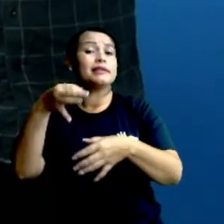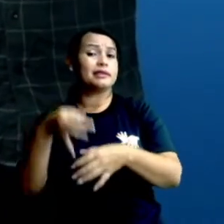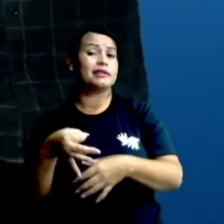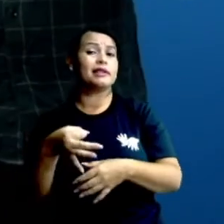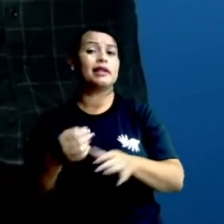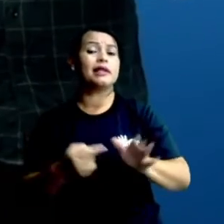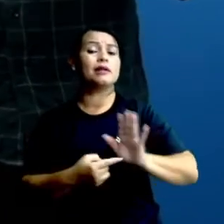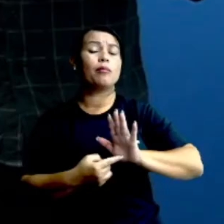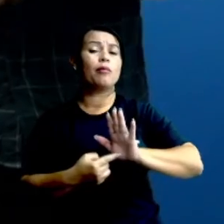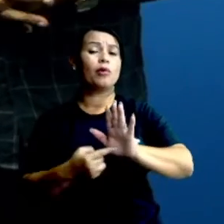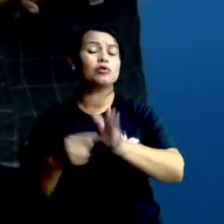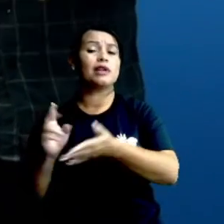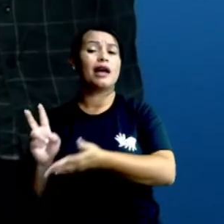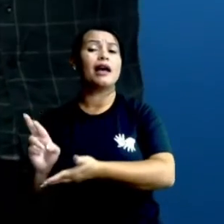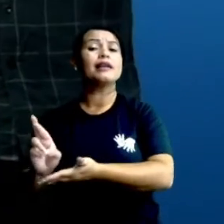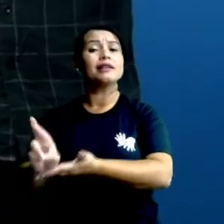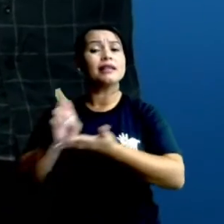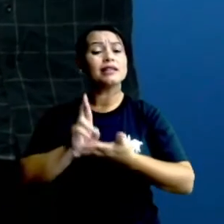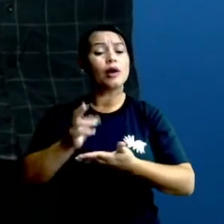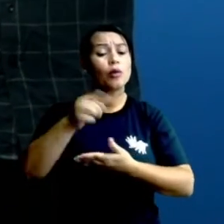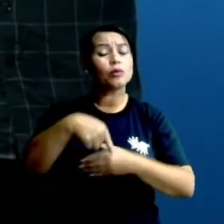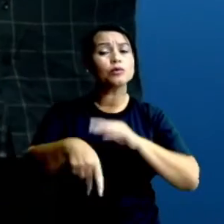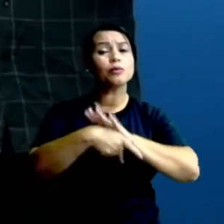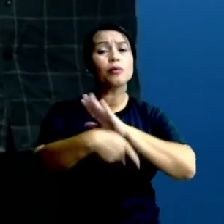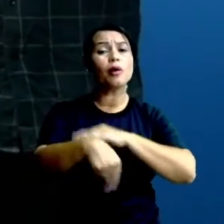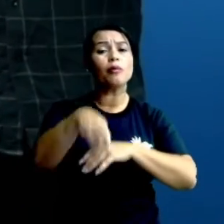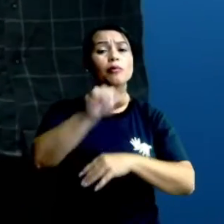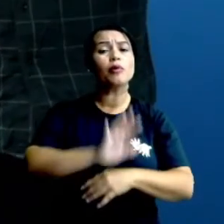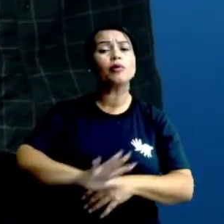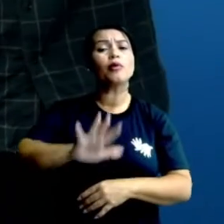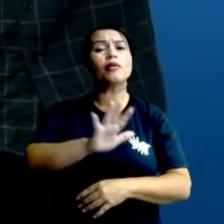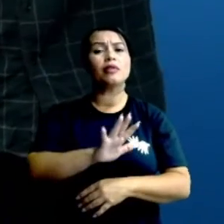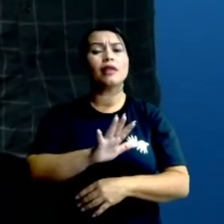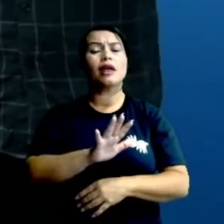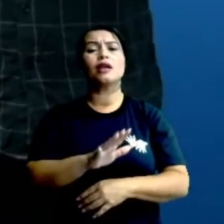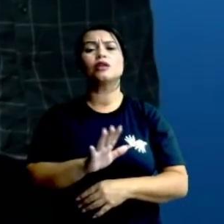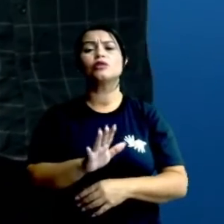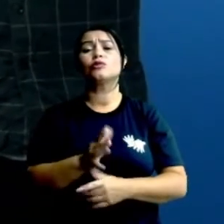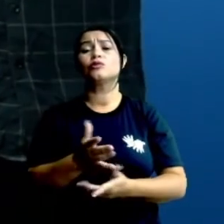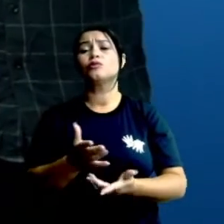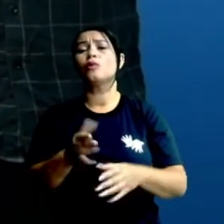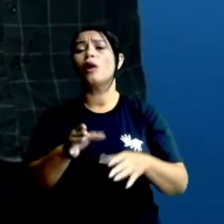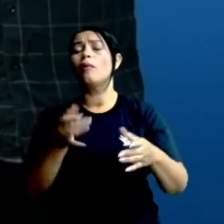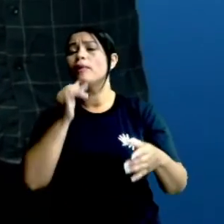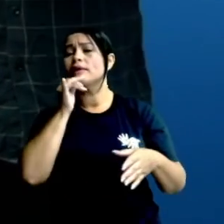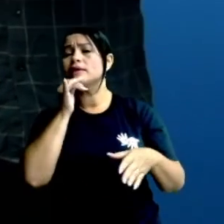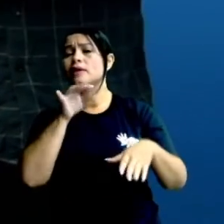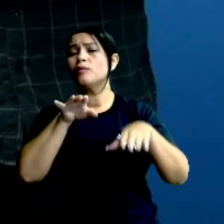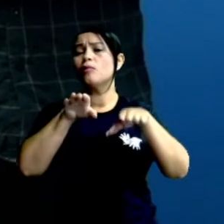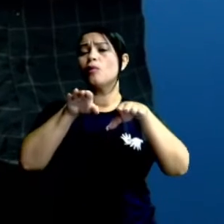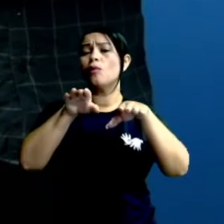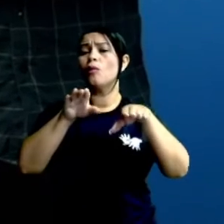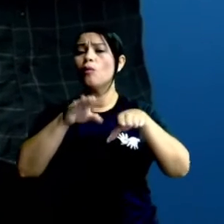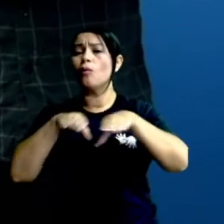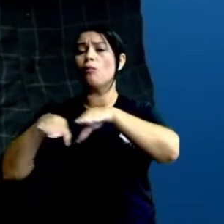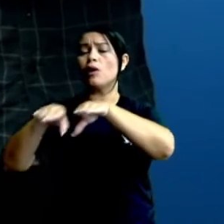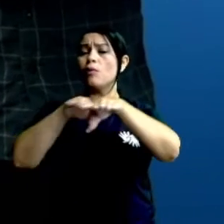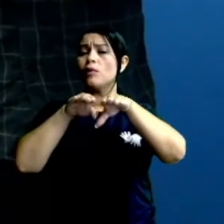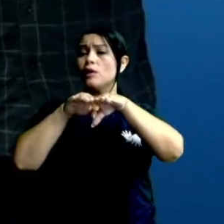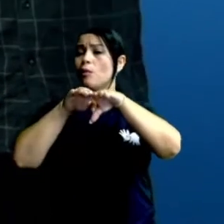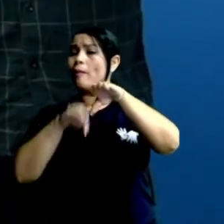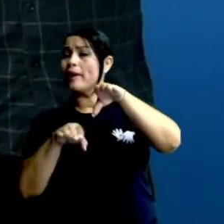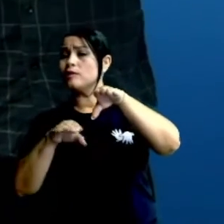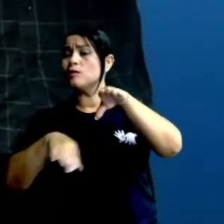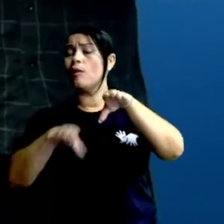certeza trazer investimento para essa região para, assim, trazer menos igualdade ou equivalência no contexto do desenvolvimento do